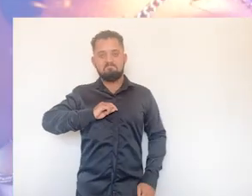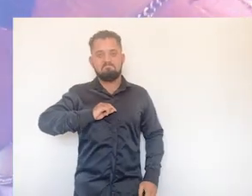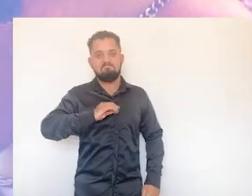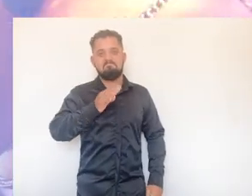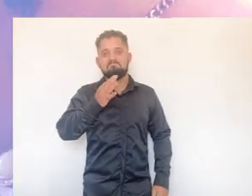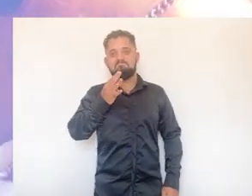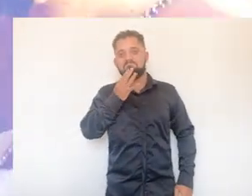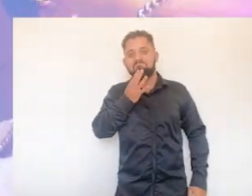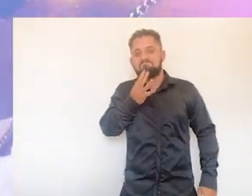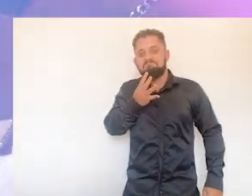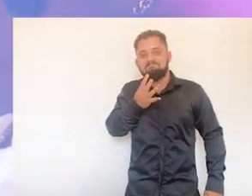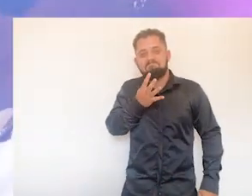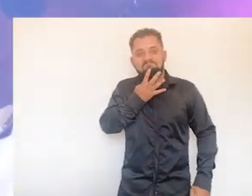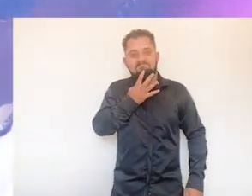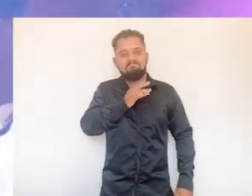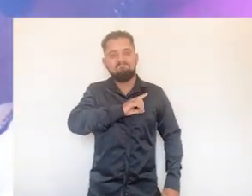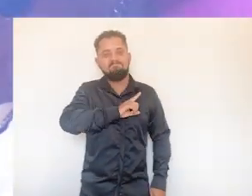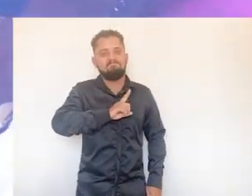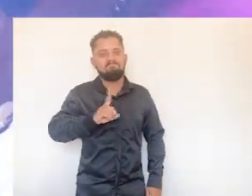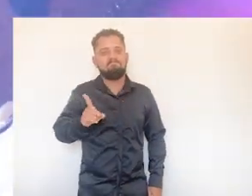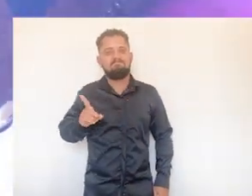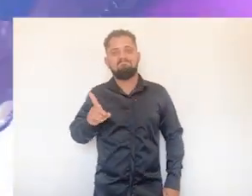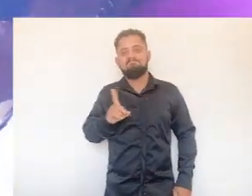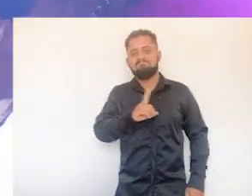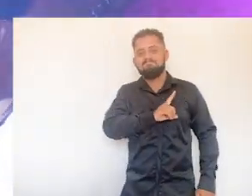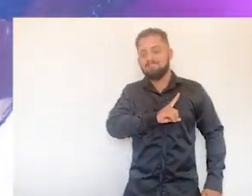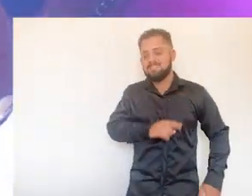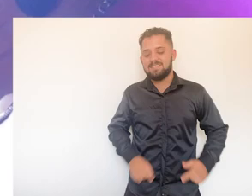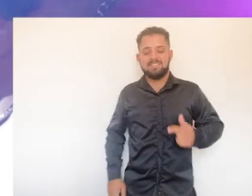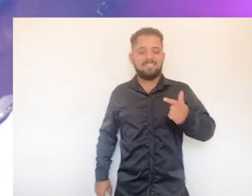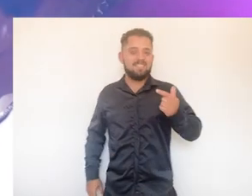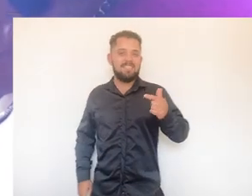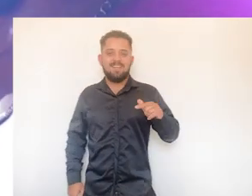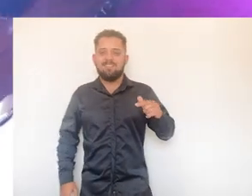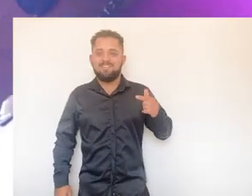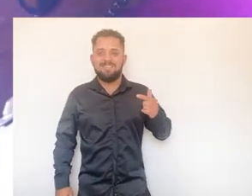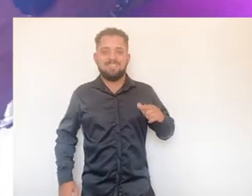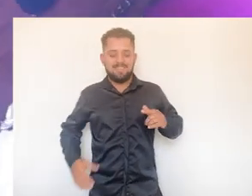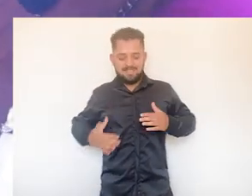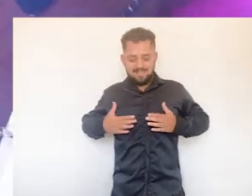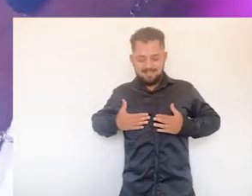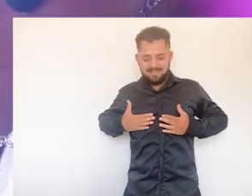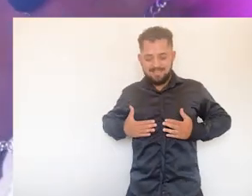nada, sem forma